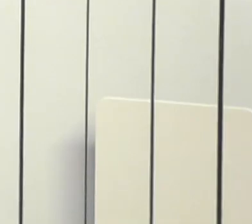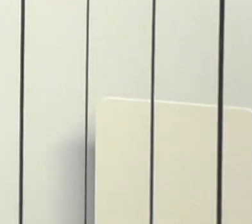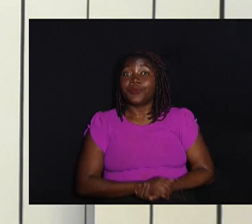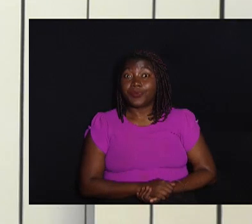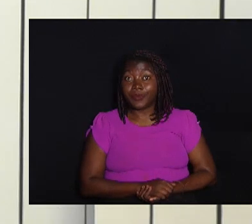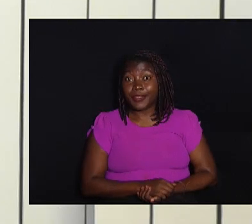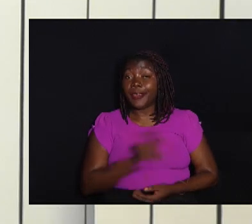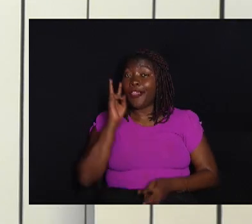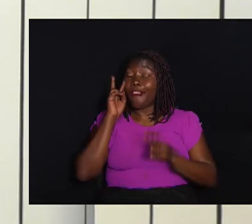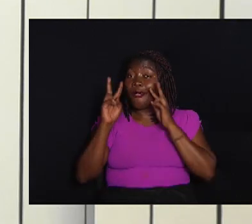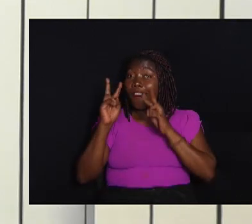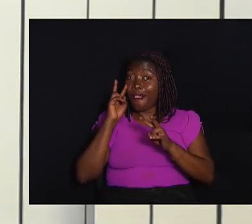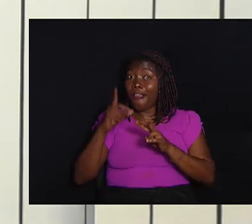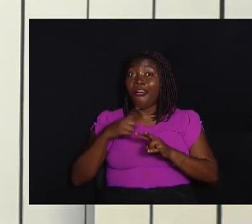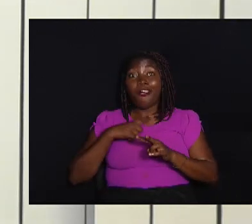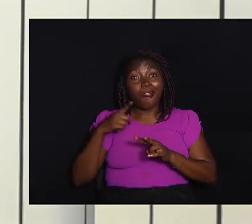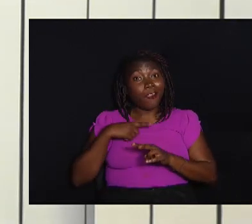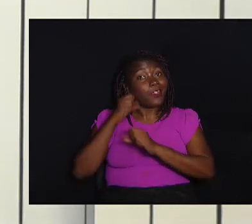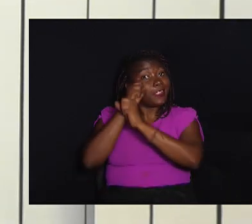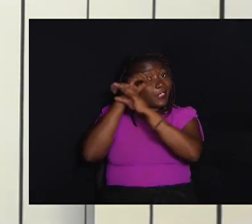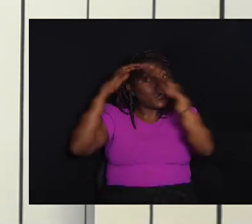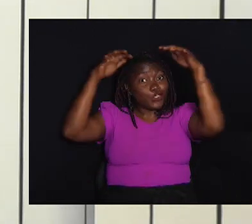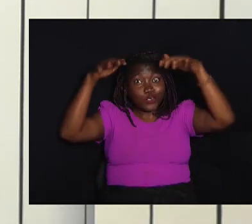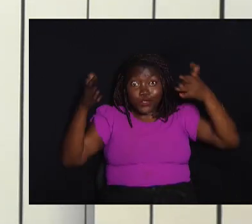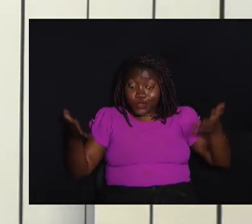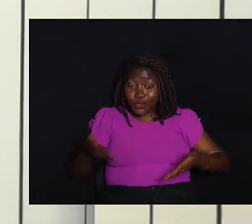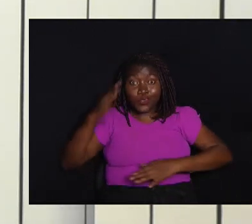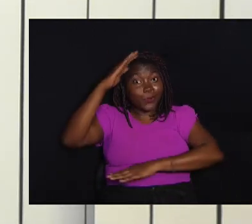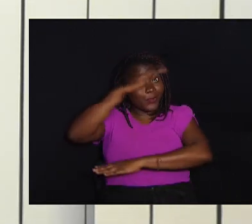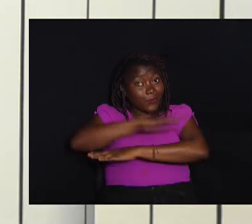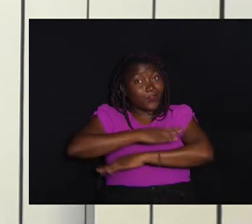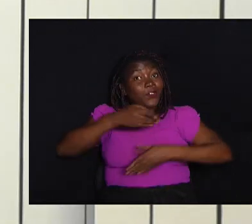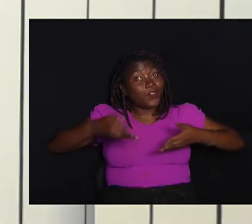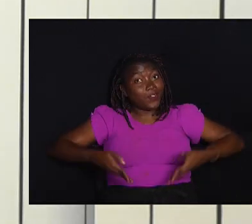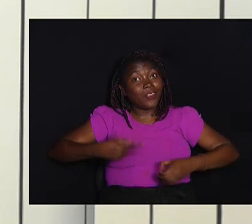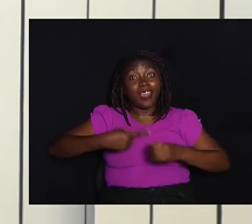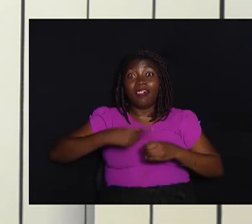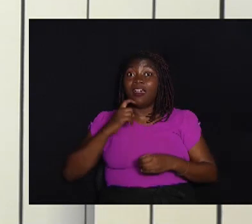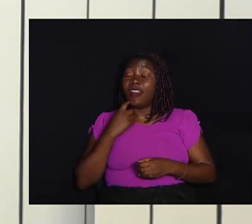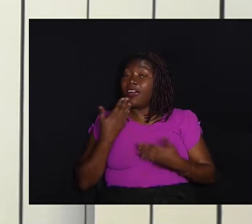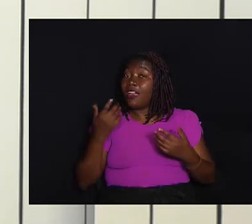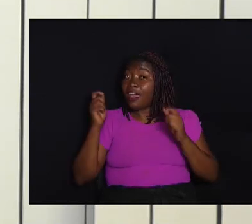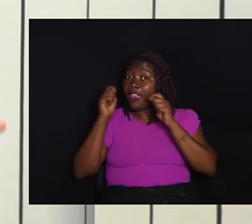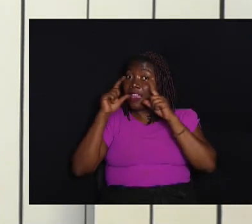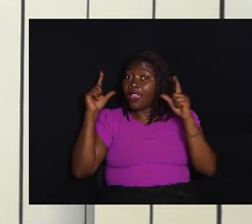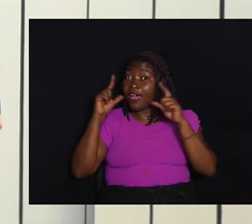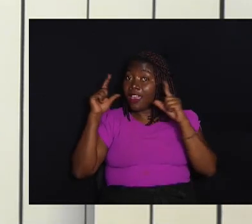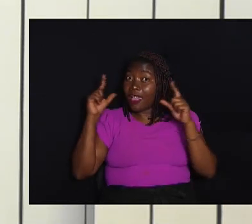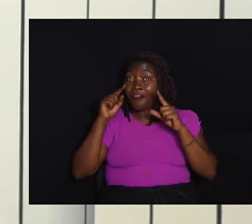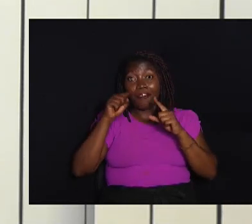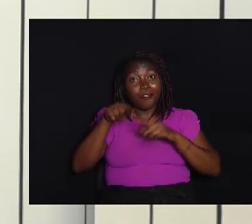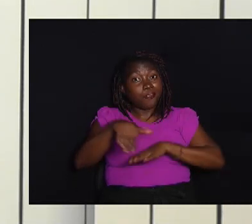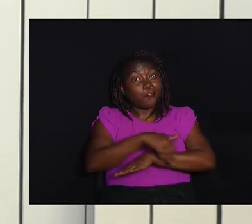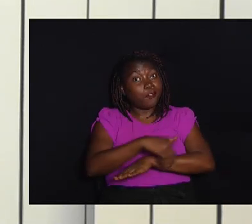E olha só, tem previsão de chuva para agora à tarde aqui na cidade de Campinas, então atenção, hein? Você que estará na